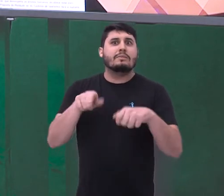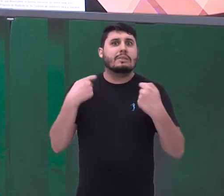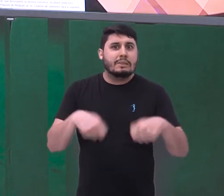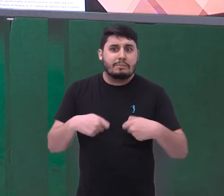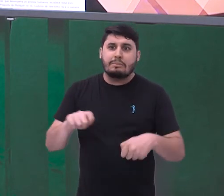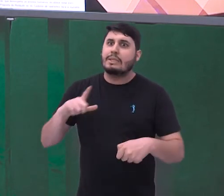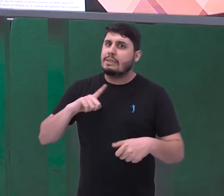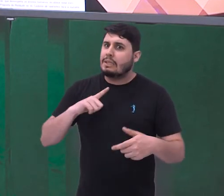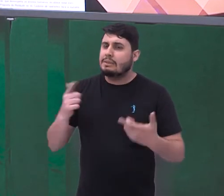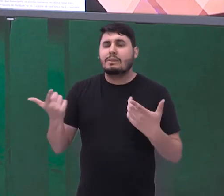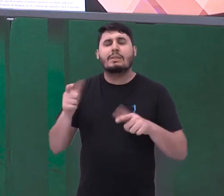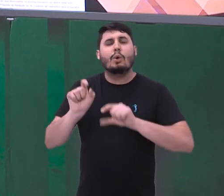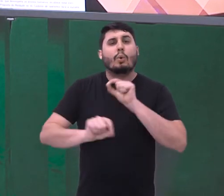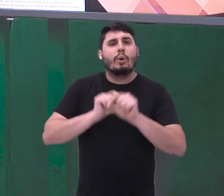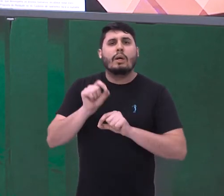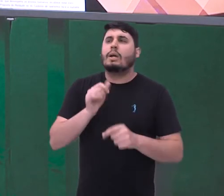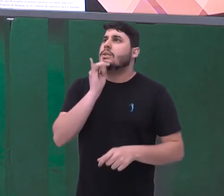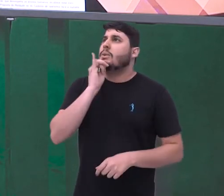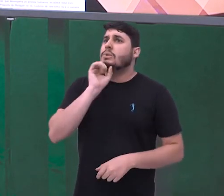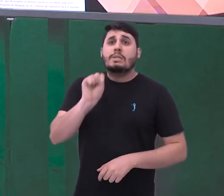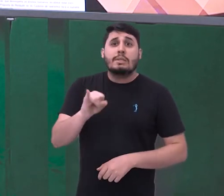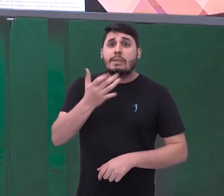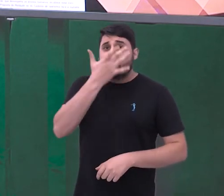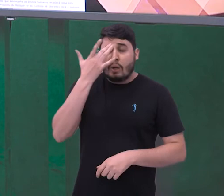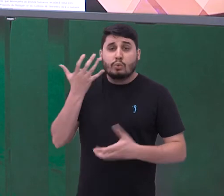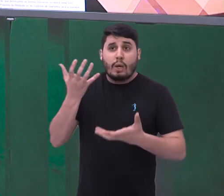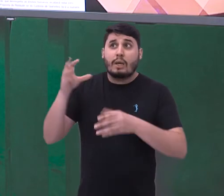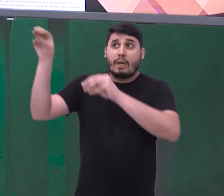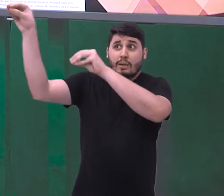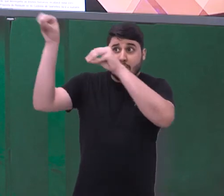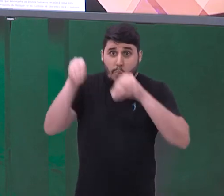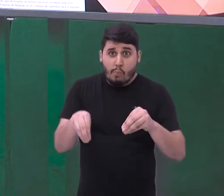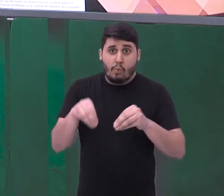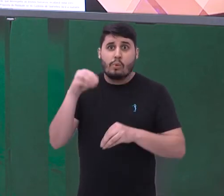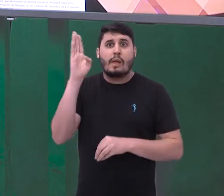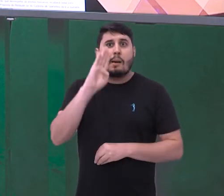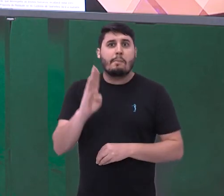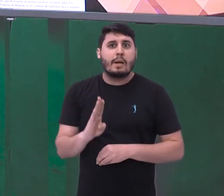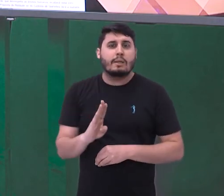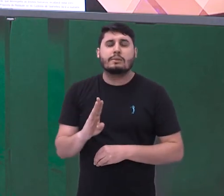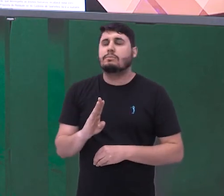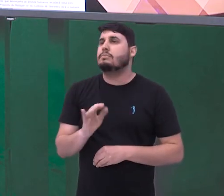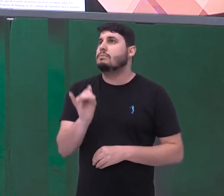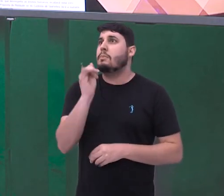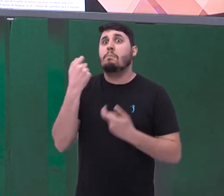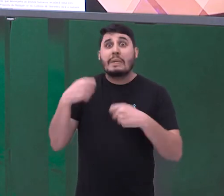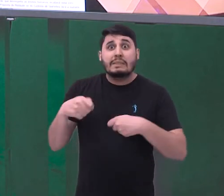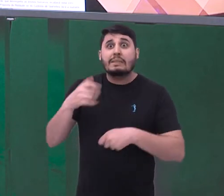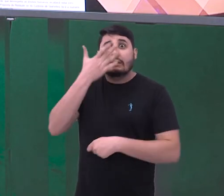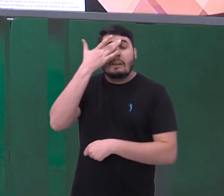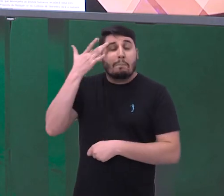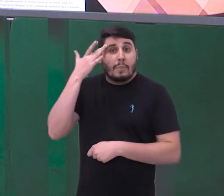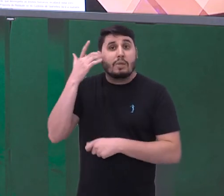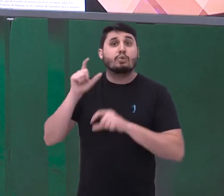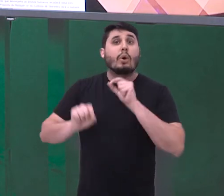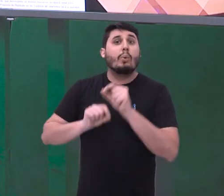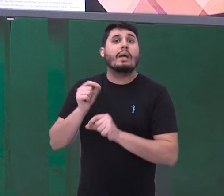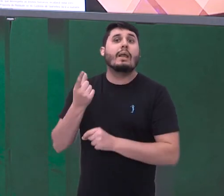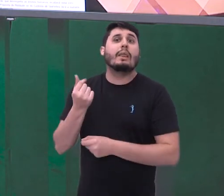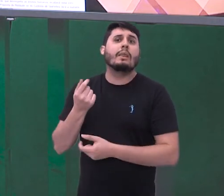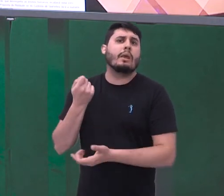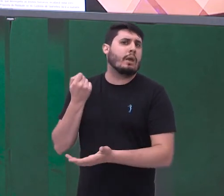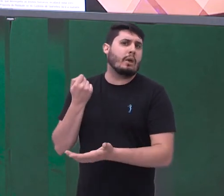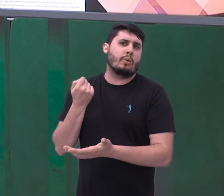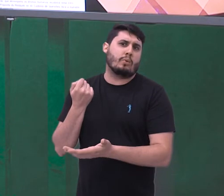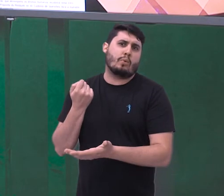precisa começar a ter com o tema. Para sair precisa ter um transporte, precisa pagar e o miserável não tem. Então não